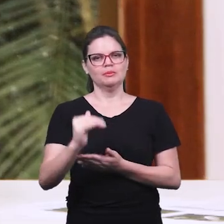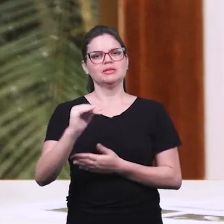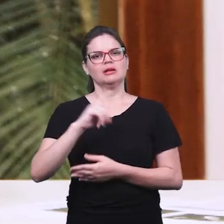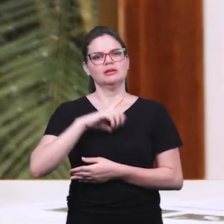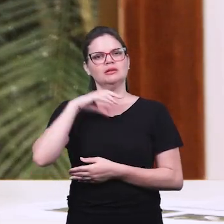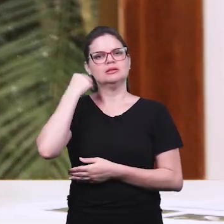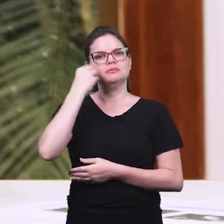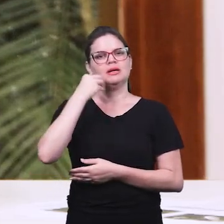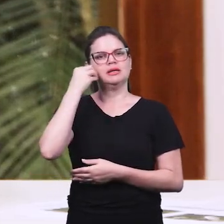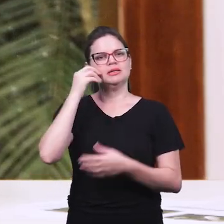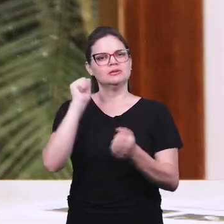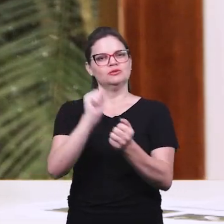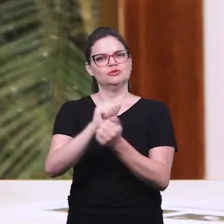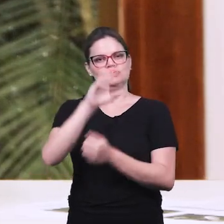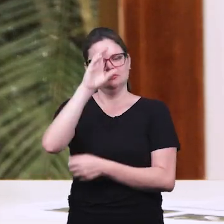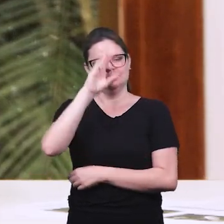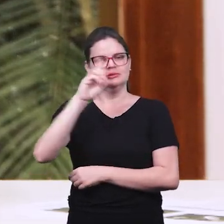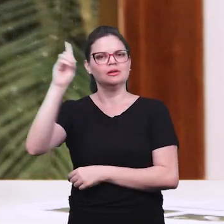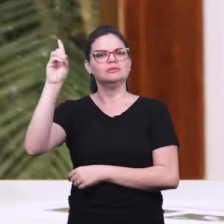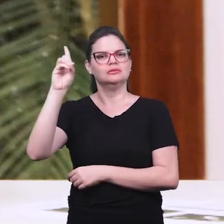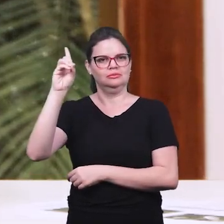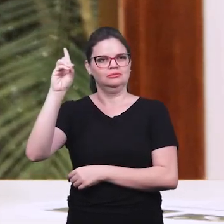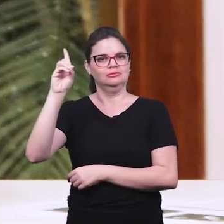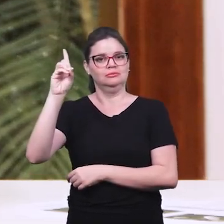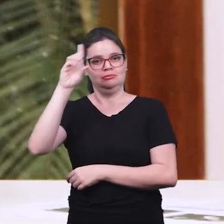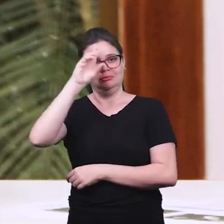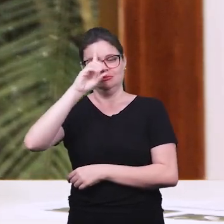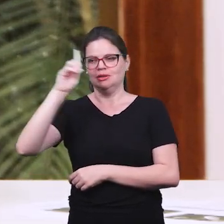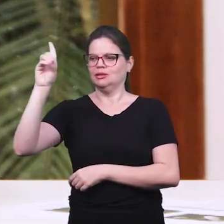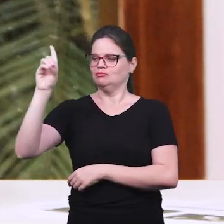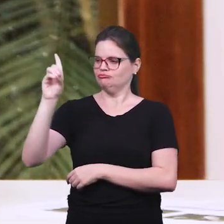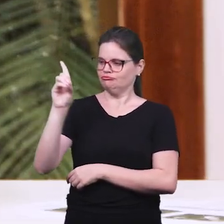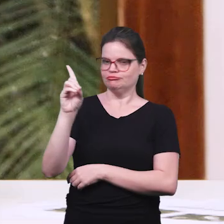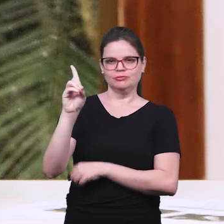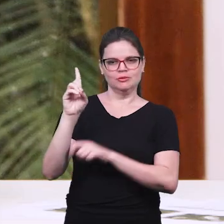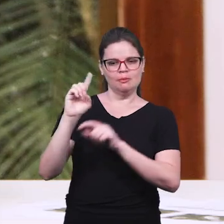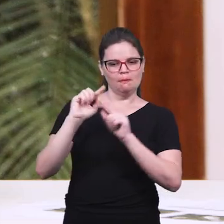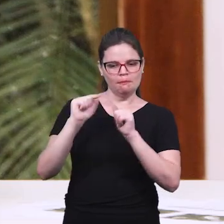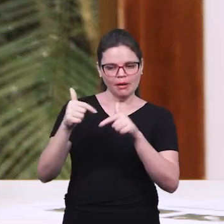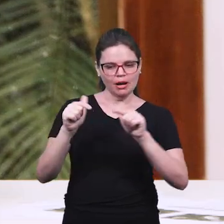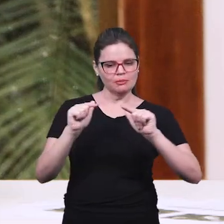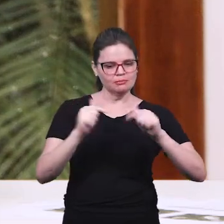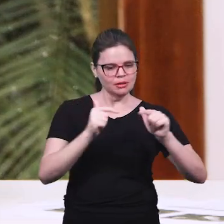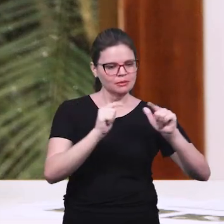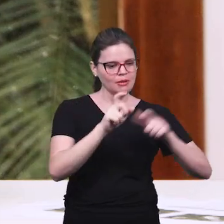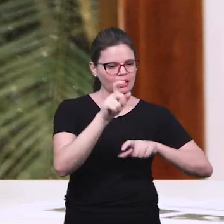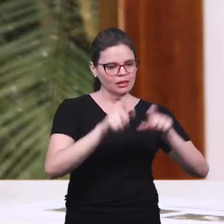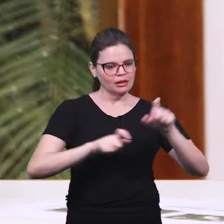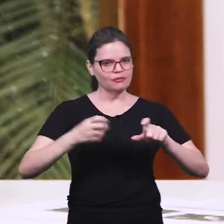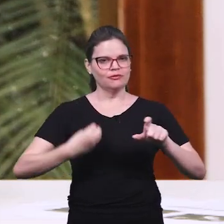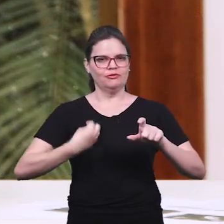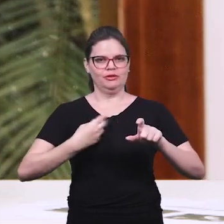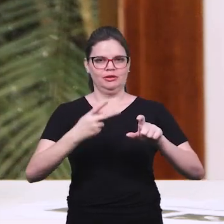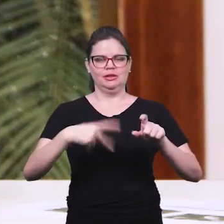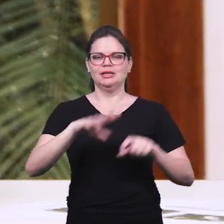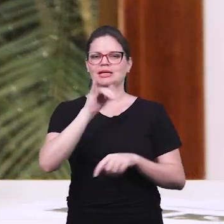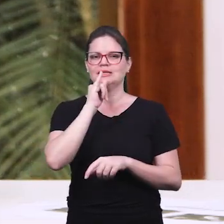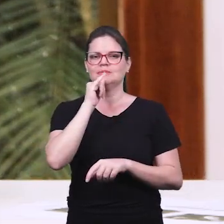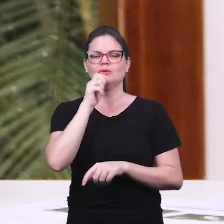Deus. E Deus começou a se manifestar a alguns desses homens. Alguns deles,